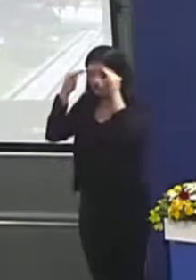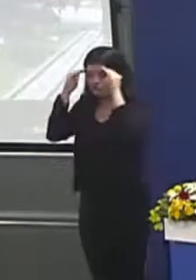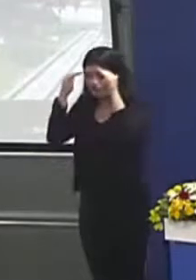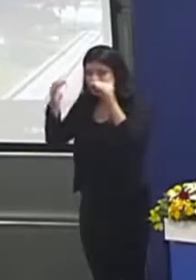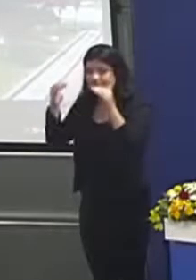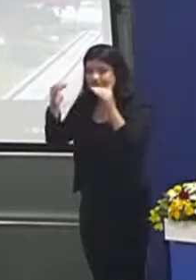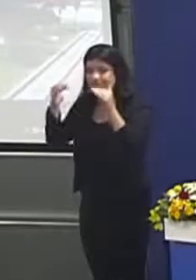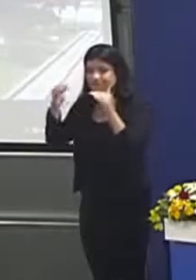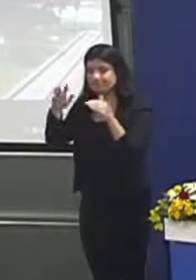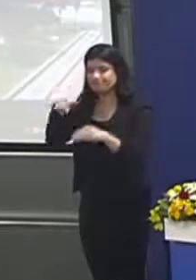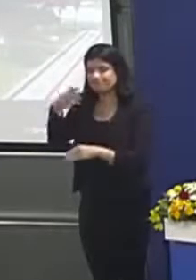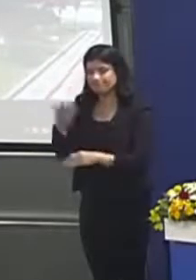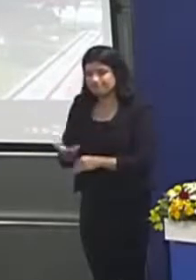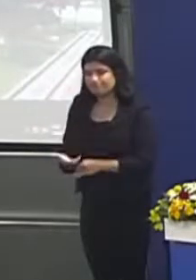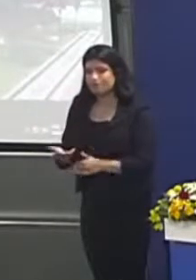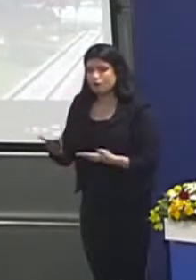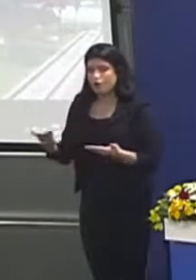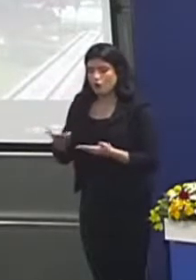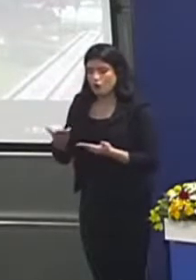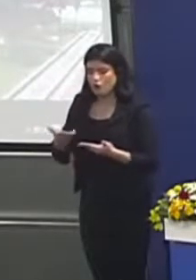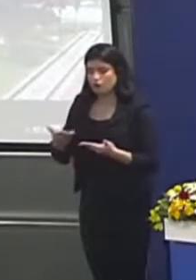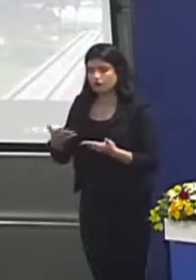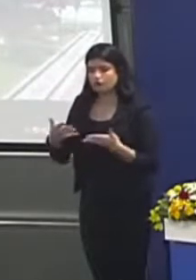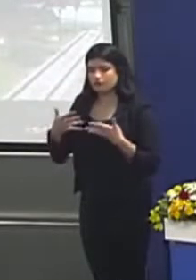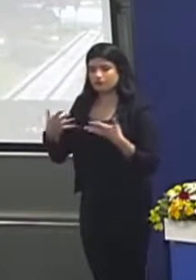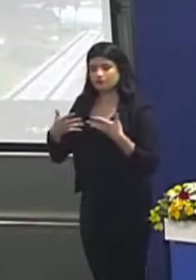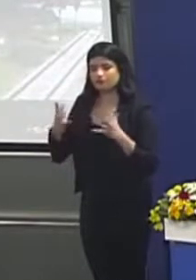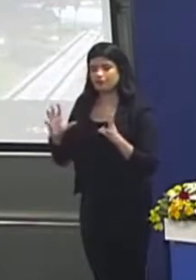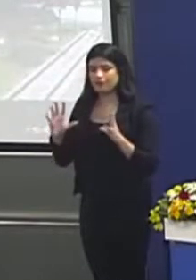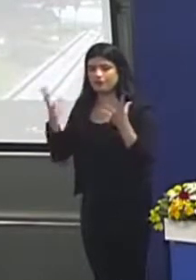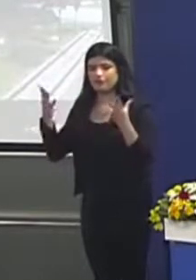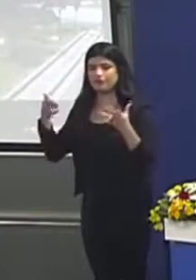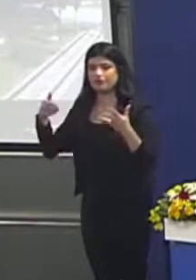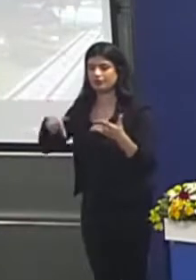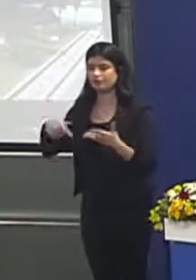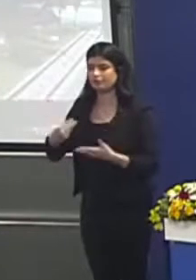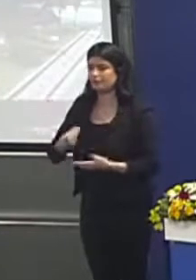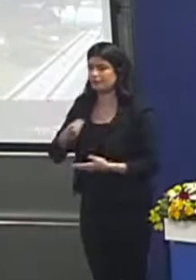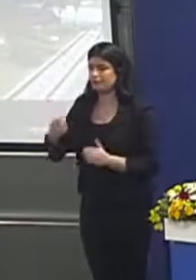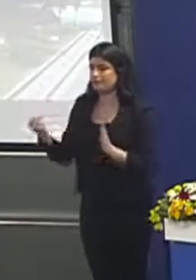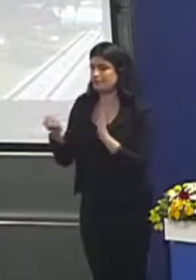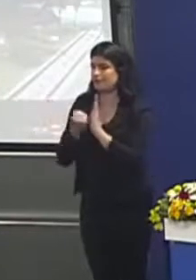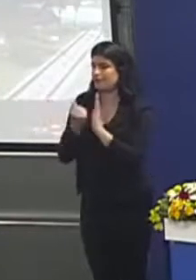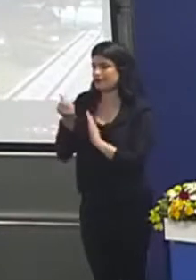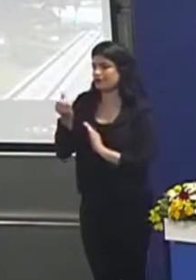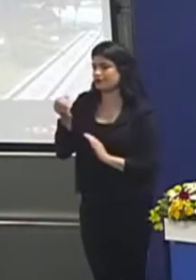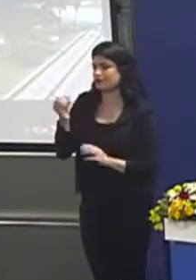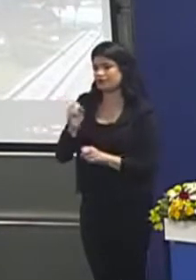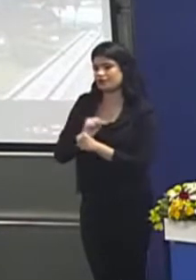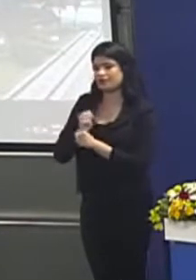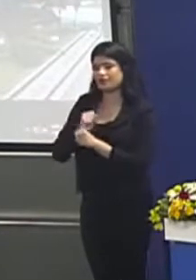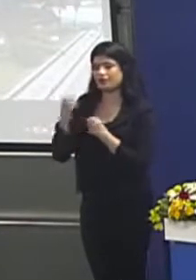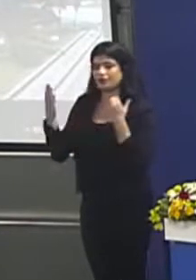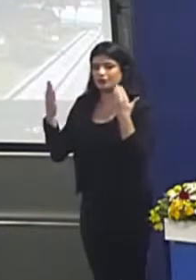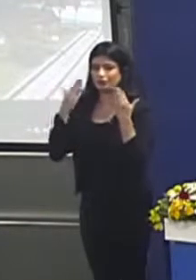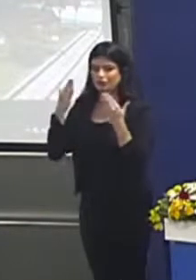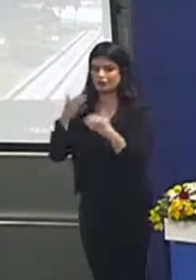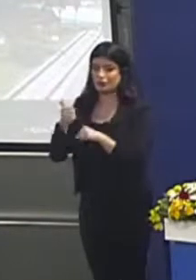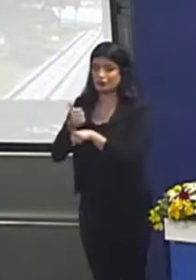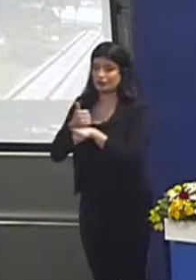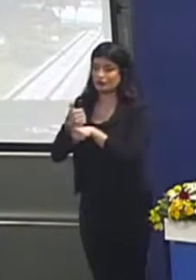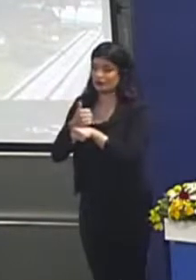honrosamente nos convida para celebrarmos neste evento que marca os 60 anos da psicologia enquanto